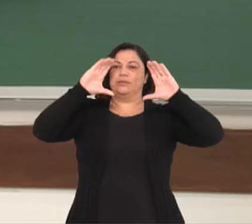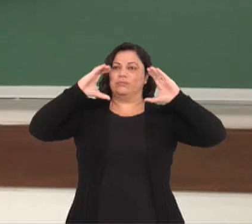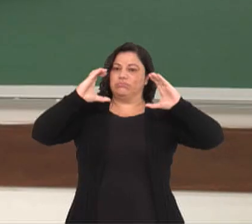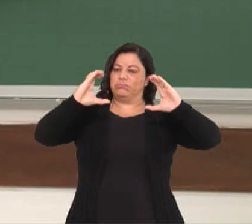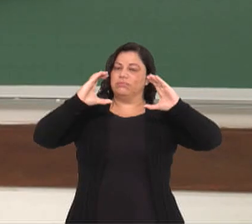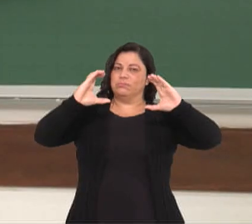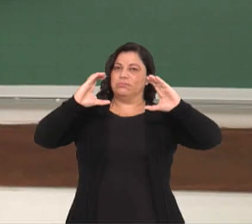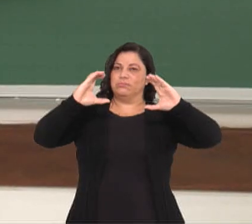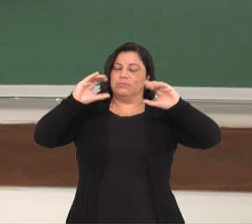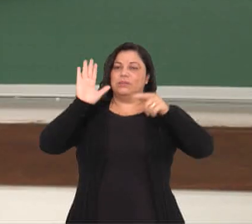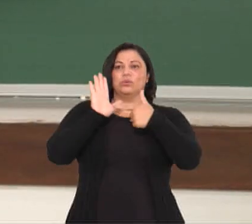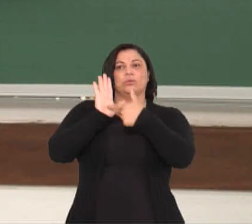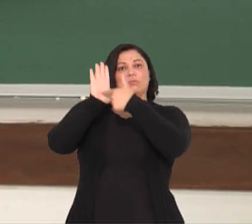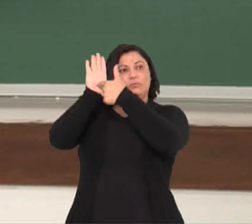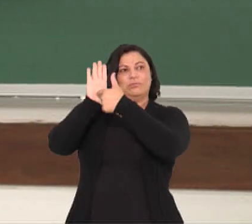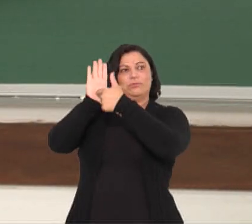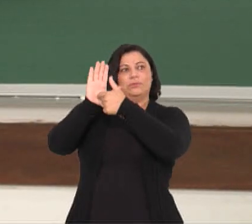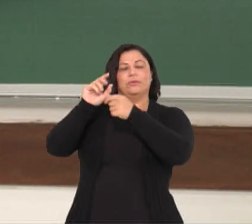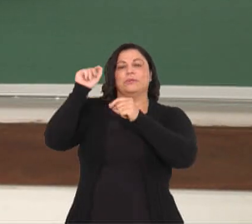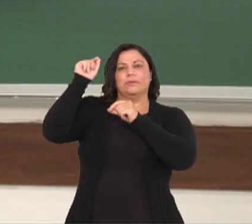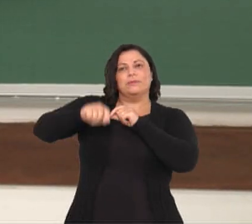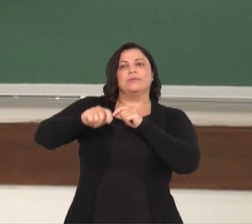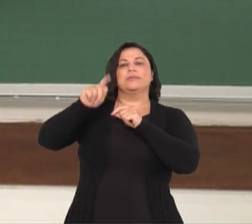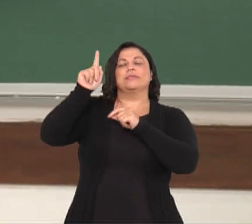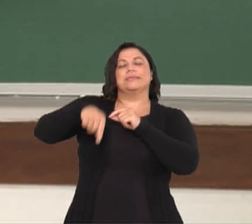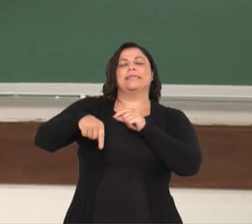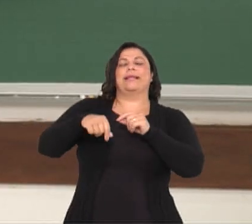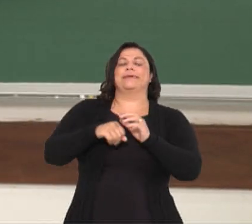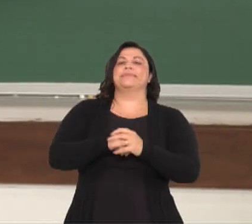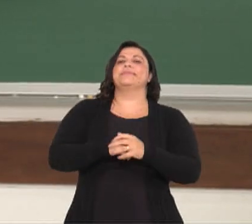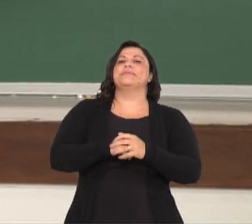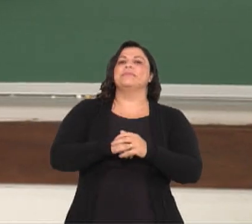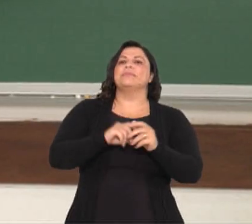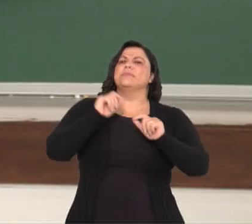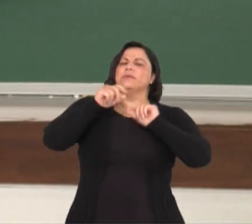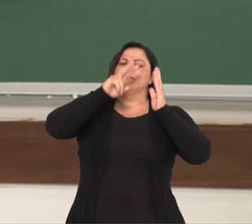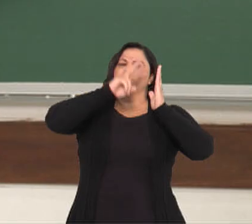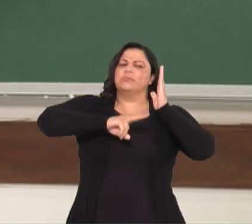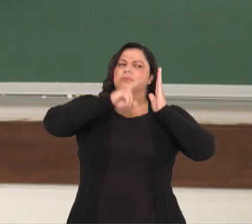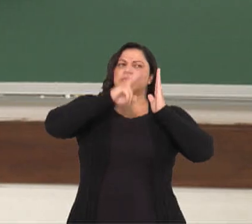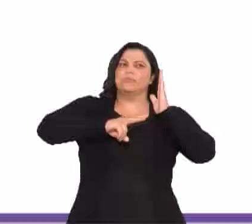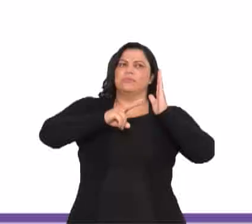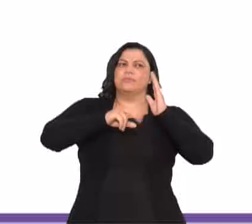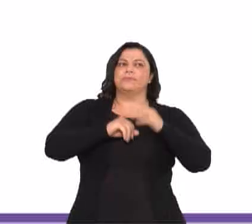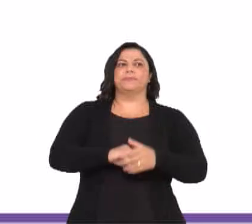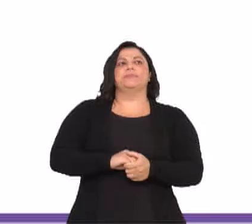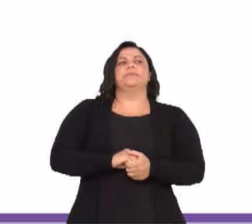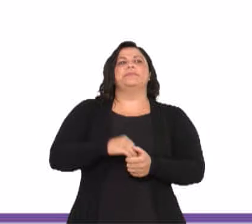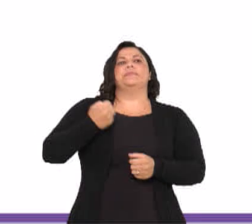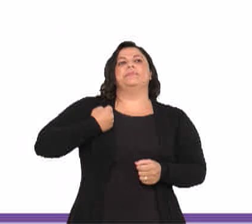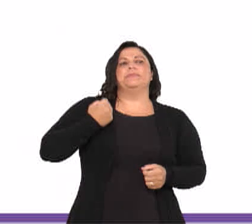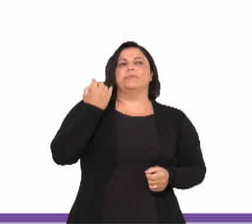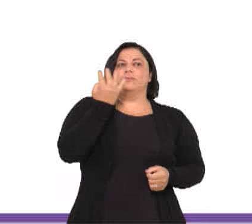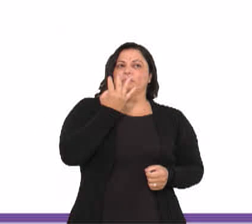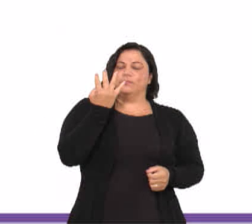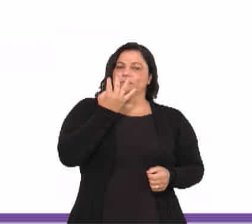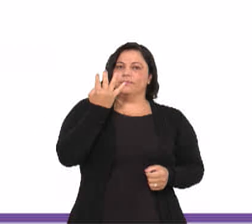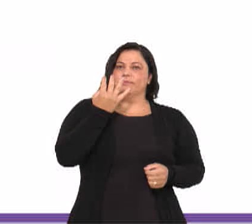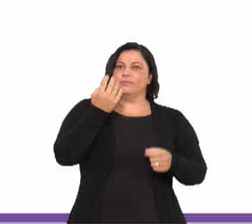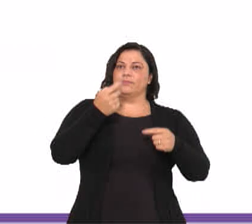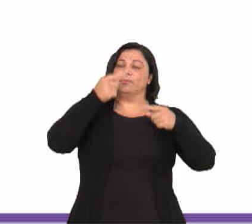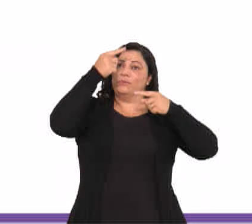explicitadas ali, no caso, na lei de Coulomb. Vamos fazer a leitura junto. Número 4. Dois